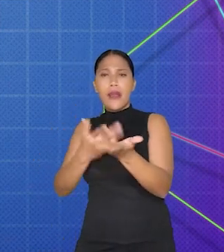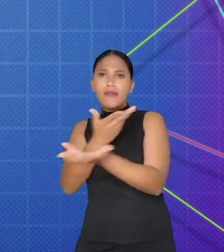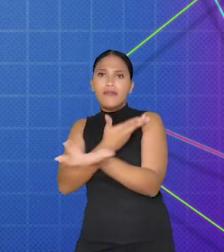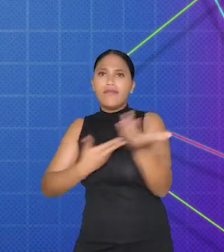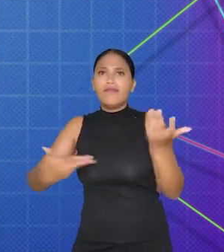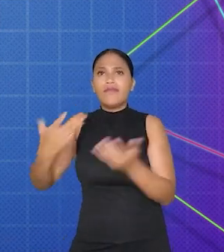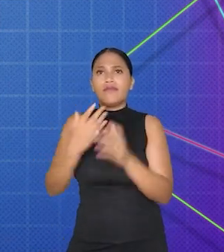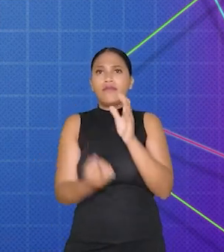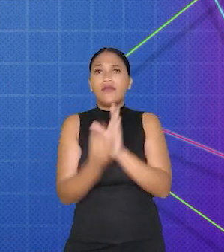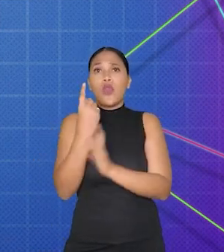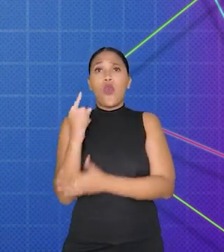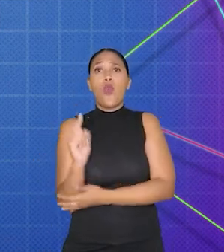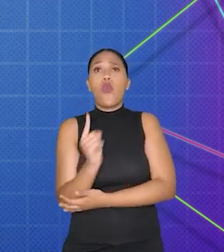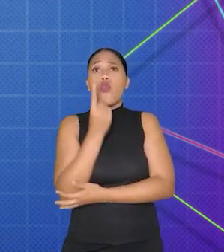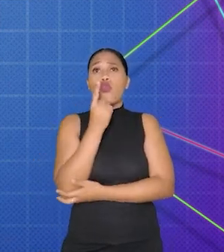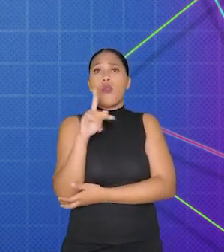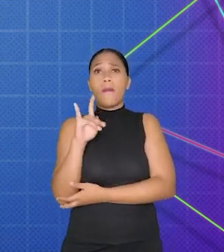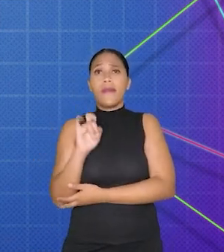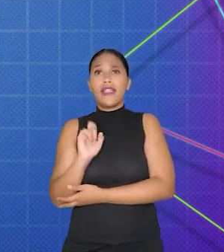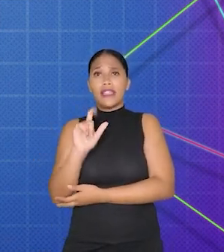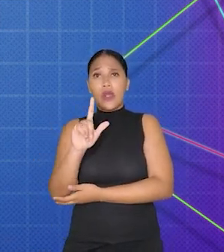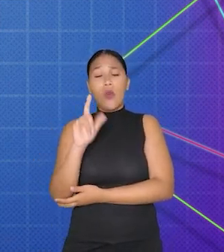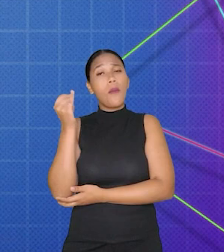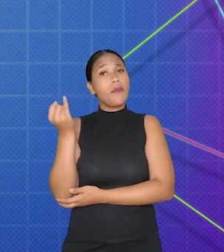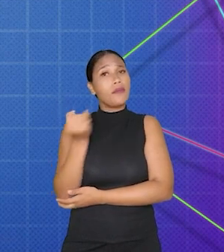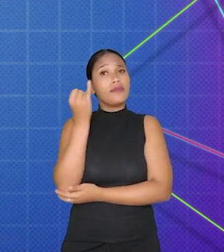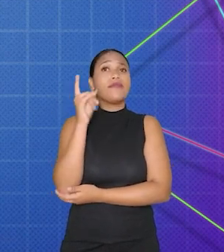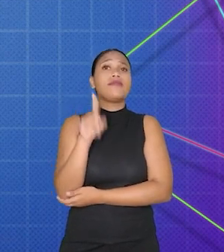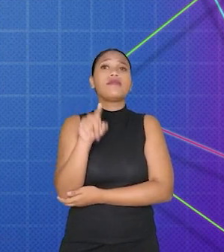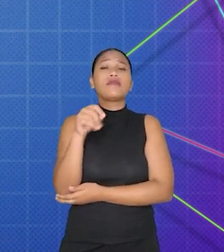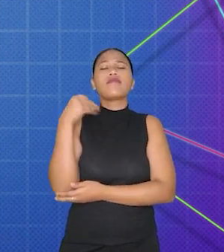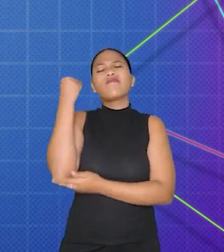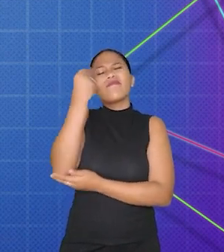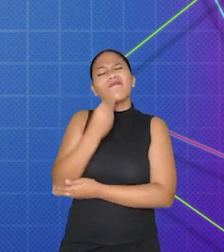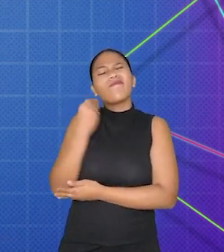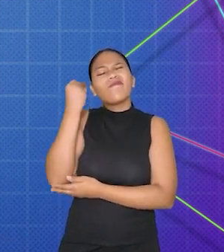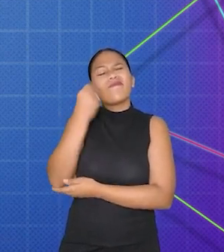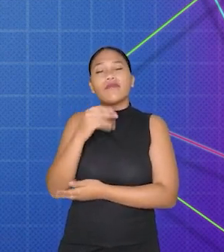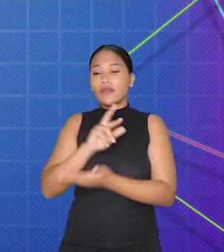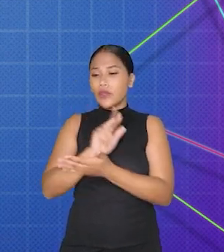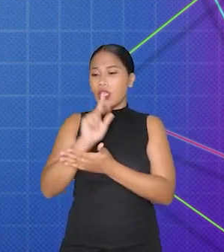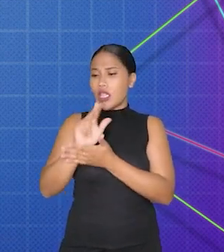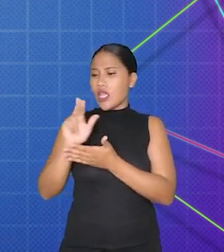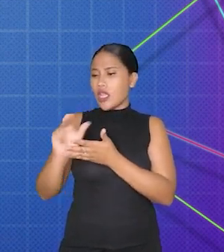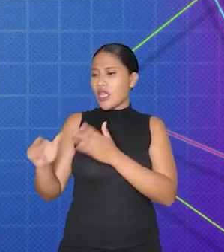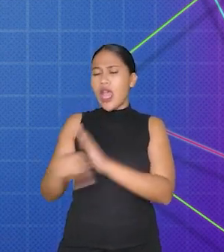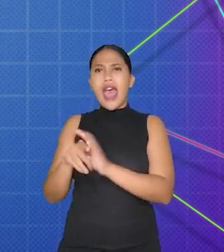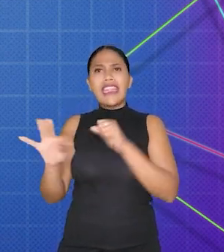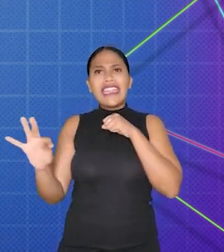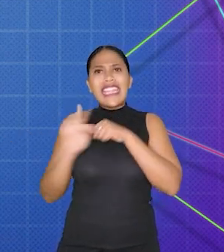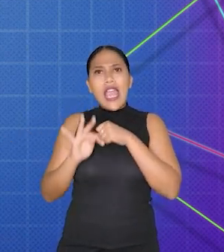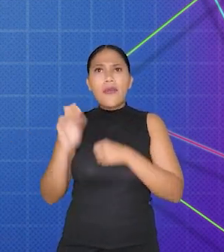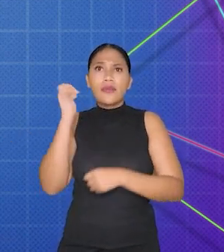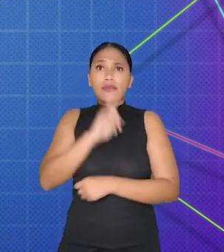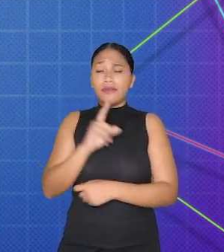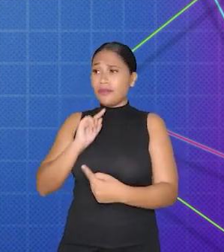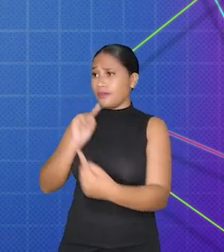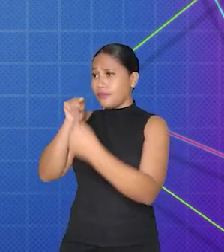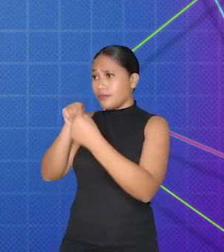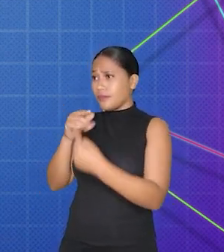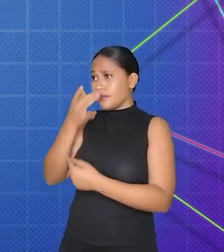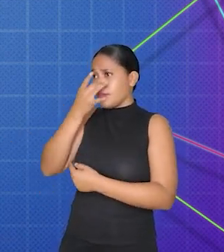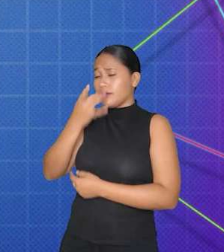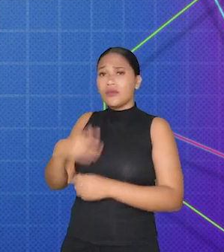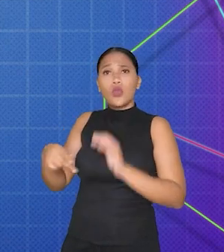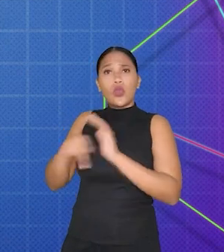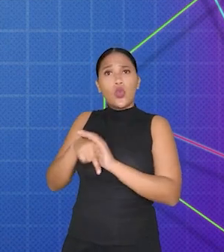combinada com outras para se criar um estilo único de pixel art. O importante é experimentar e testar diferentes técnicas para encontrar